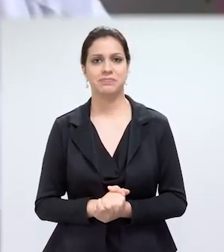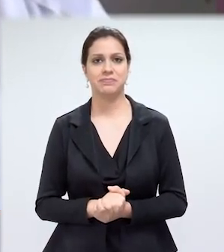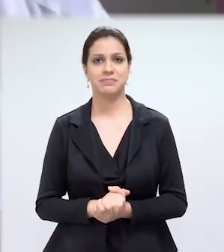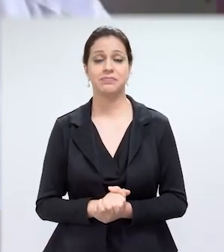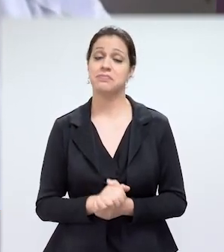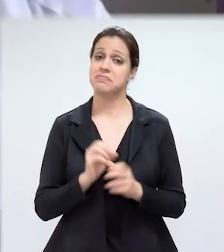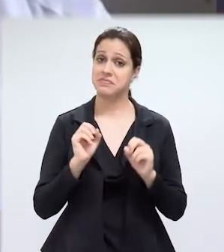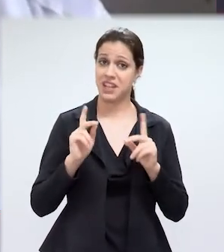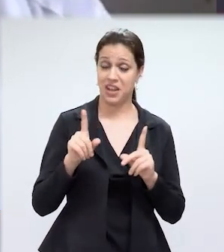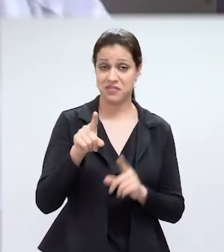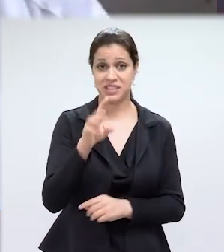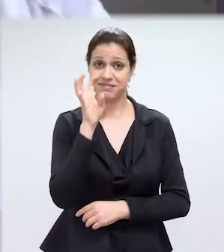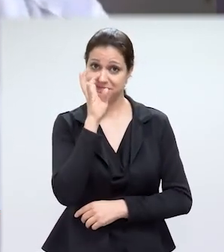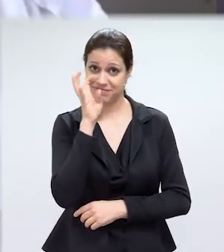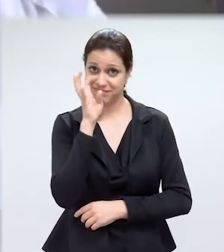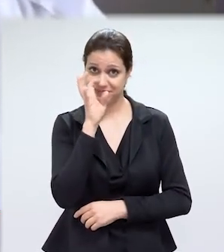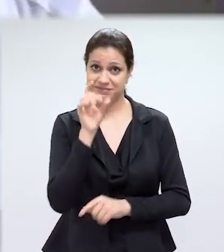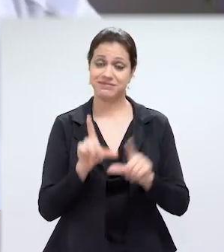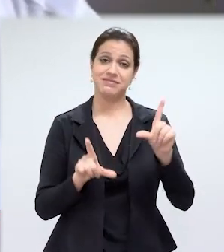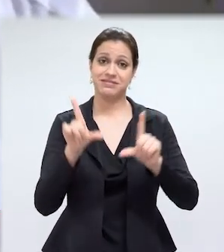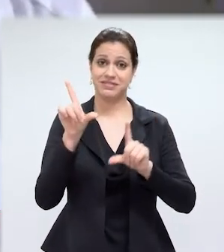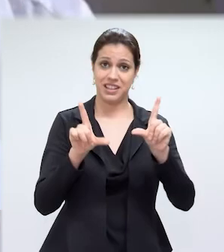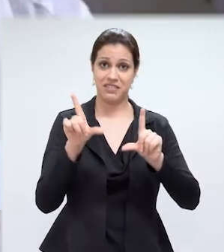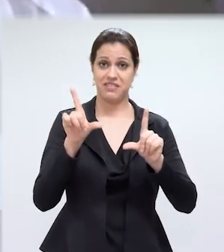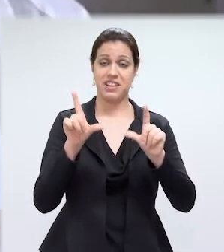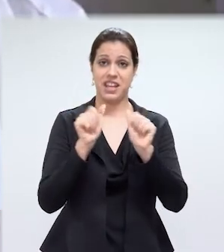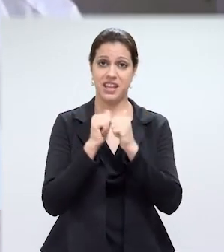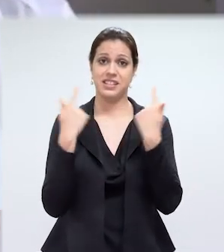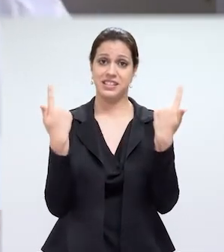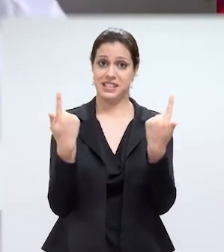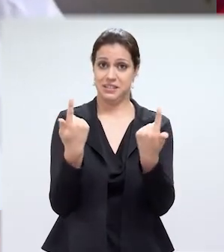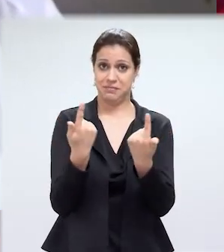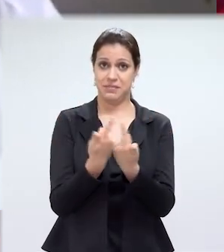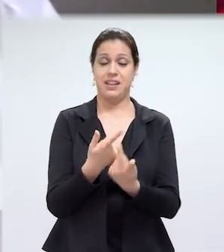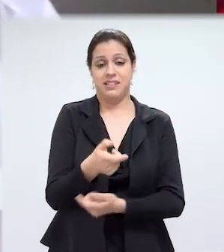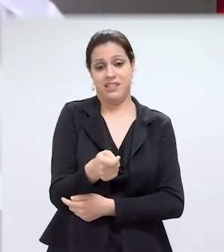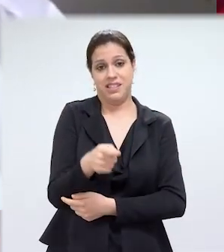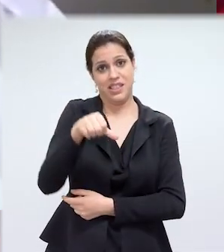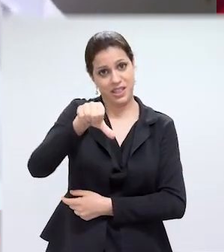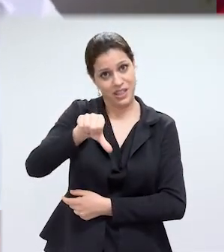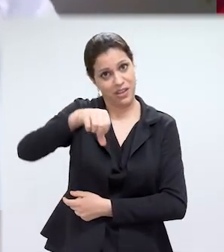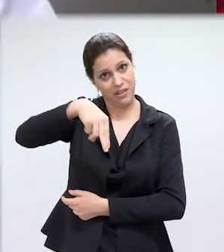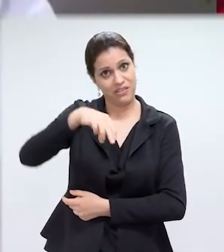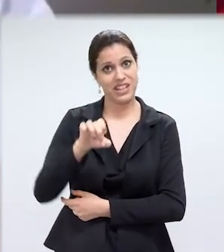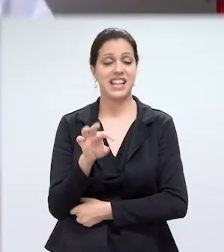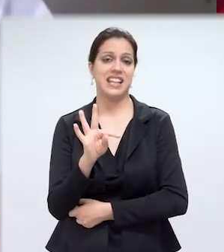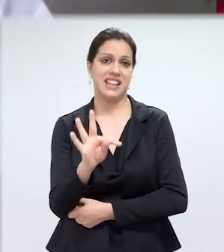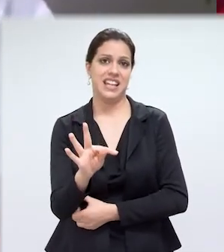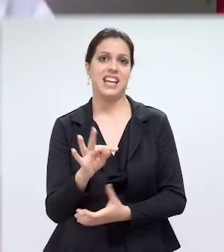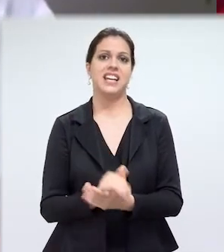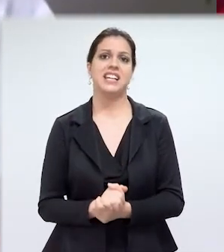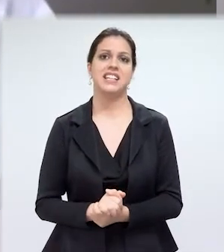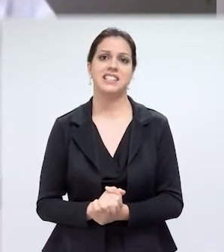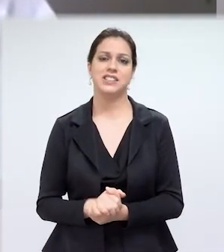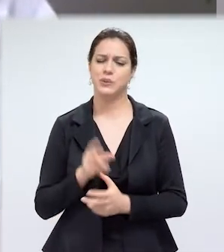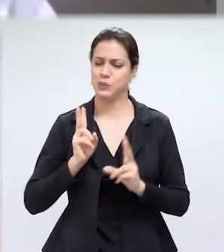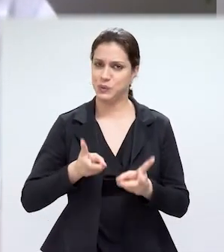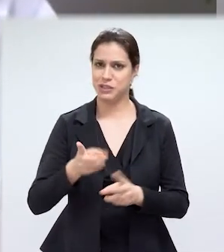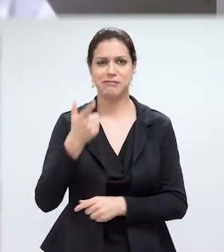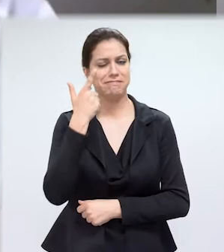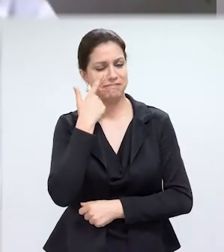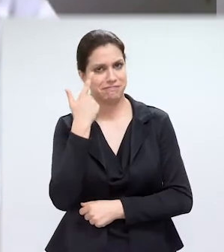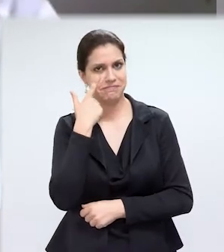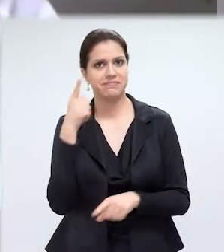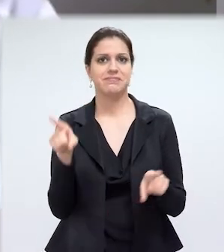Muito obrigada pelo convite. Muito bem, e para você que acompanha a programação da TV Assembleia no canal 9